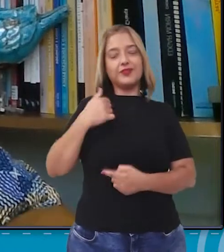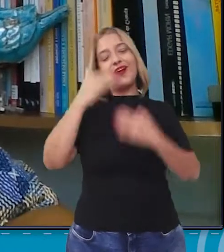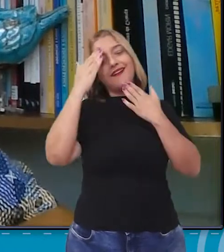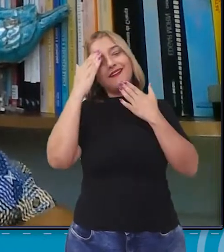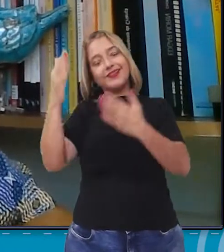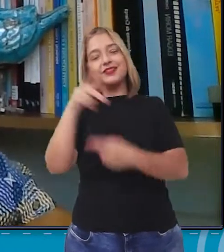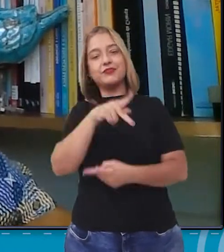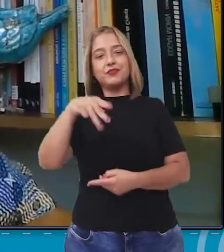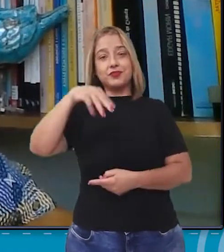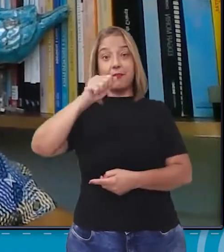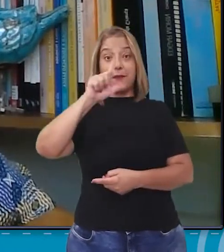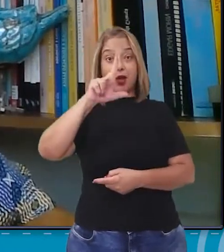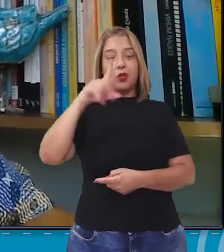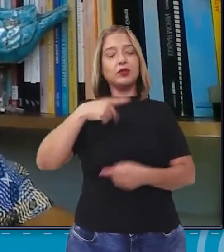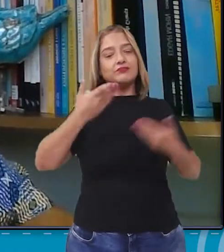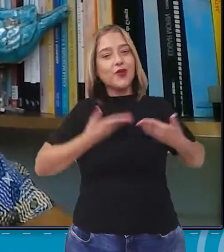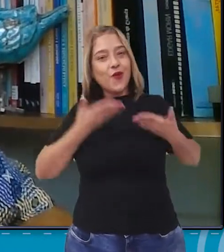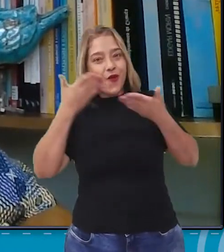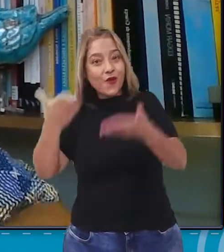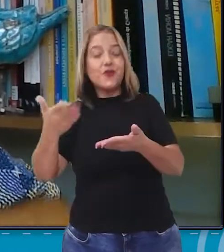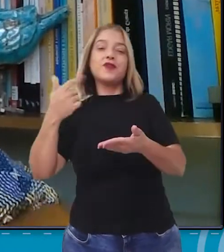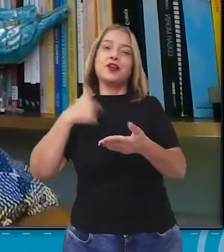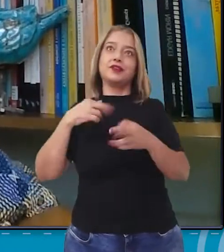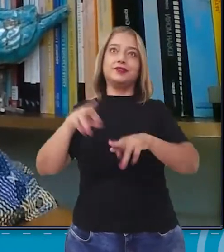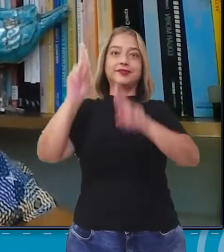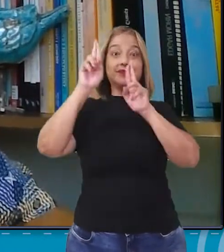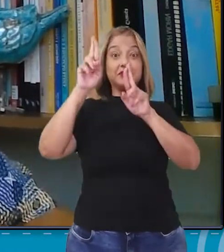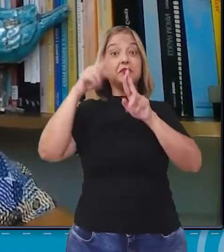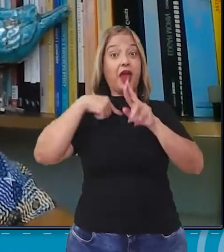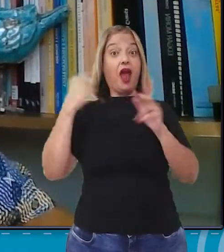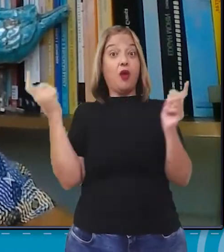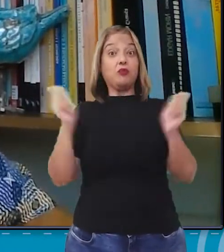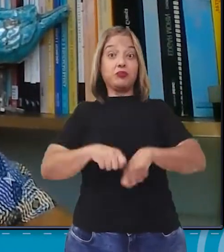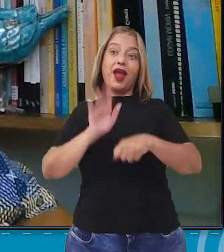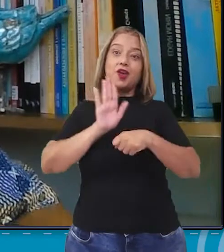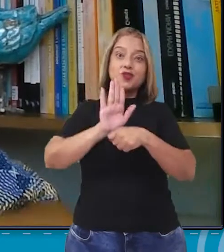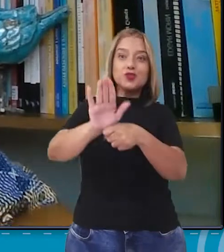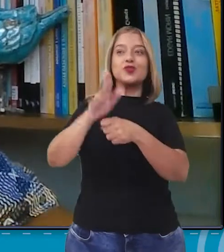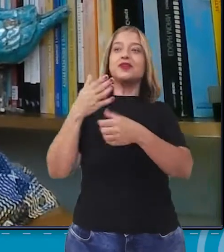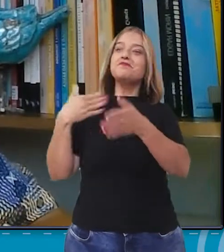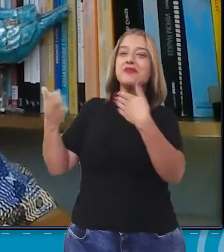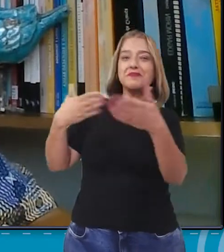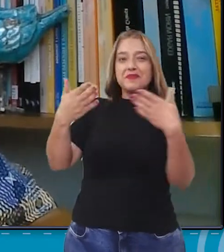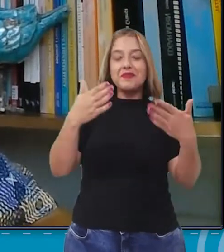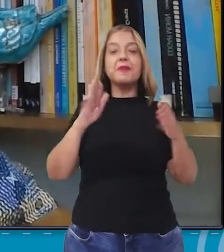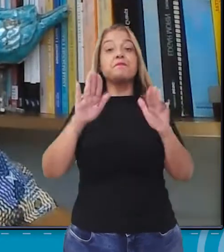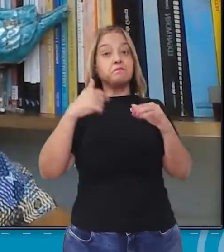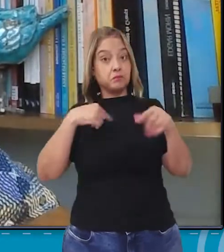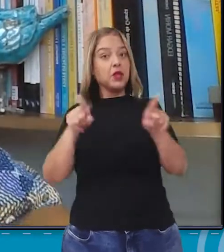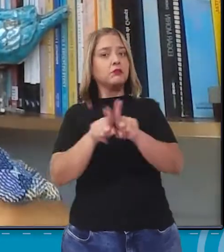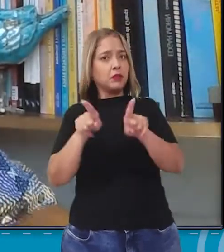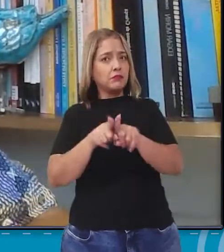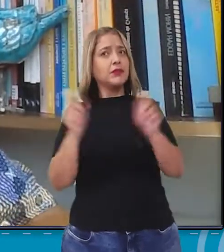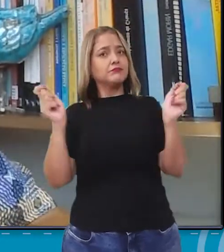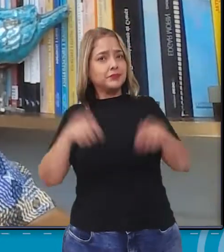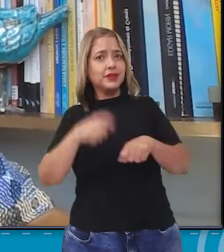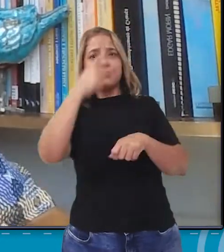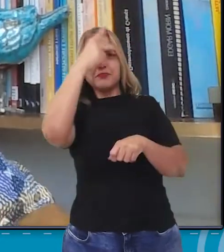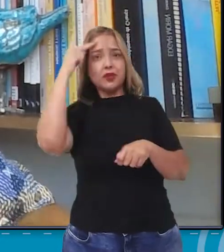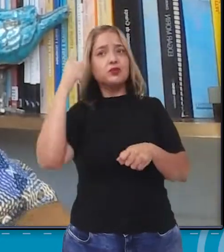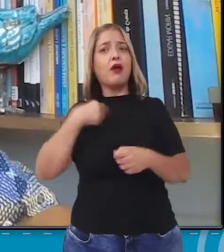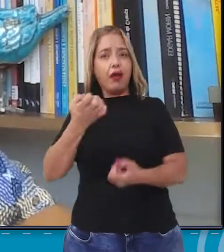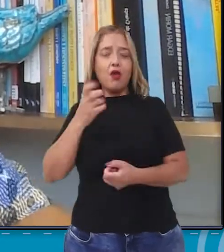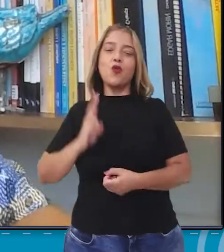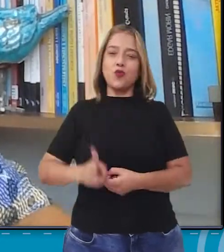aqui, professora Malu, esse convite. Espero ter contribuído com essa conversa e estou disponível